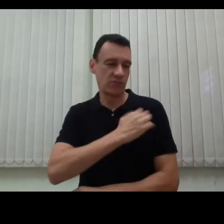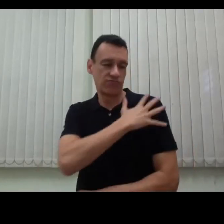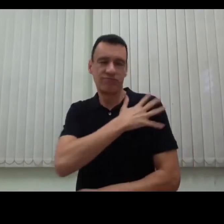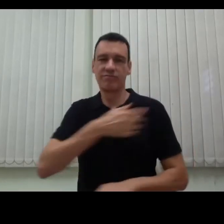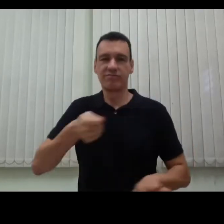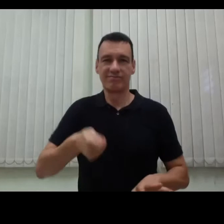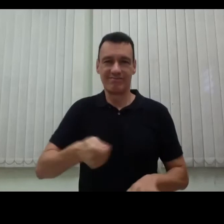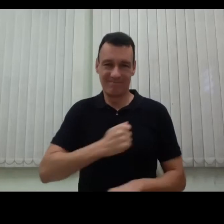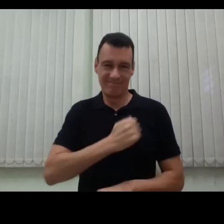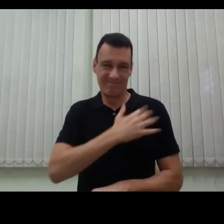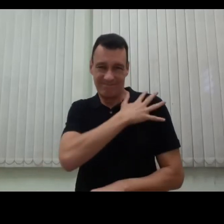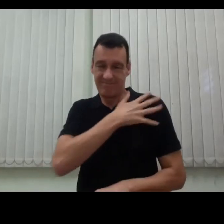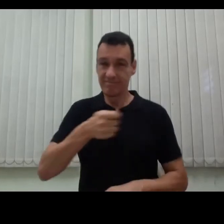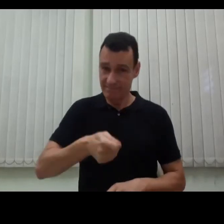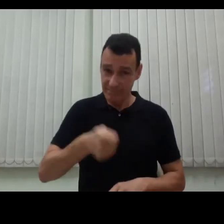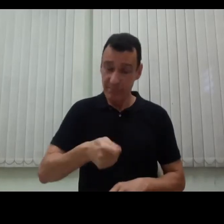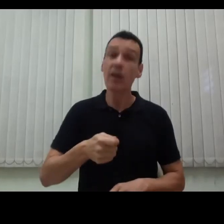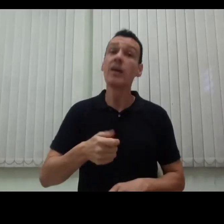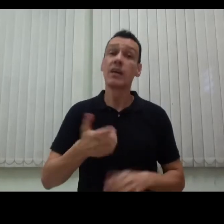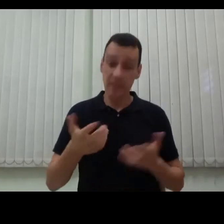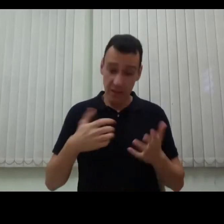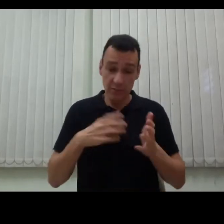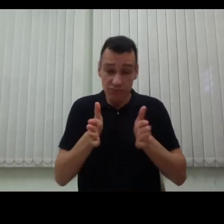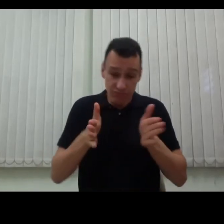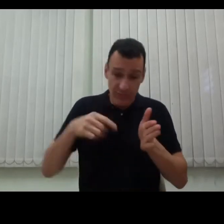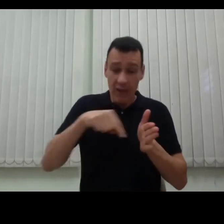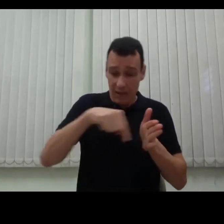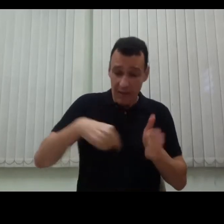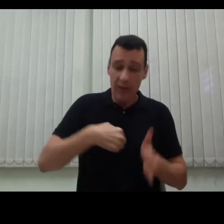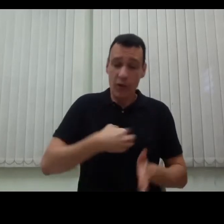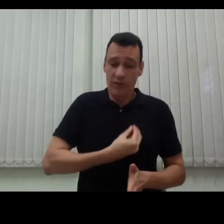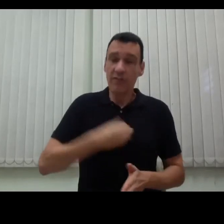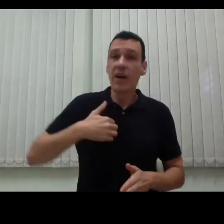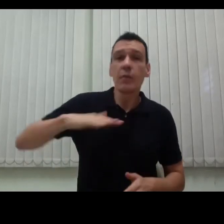juventude foram vividas no contexto da ditadura militar.